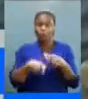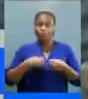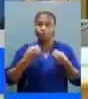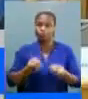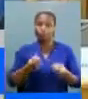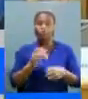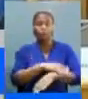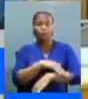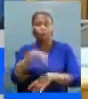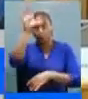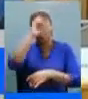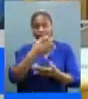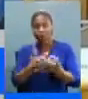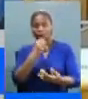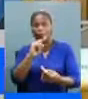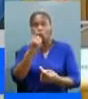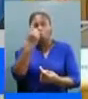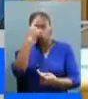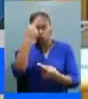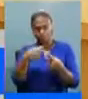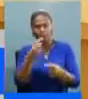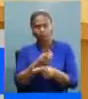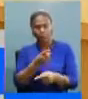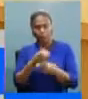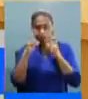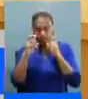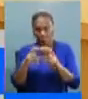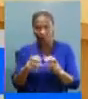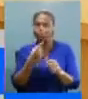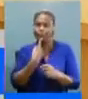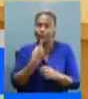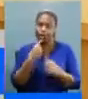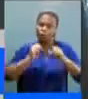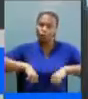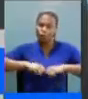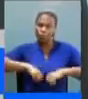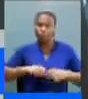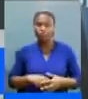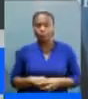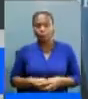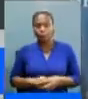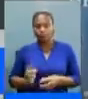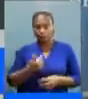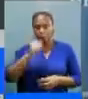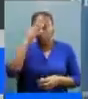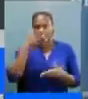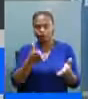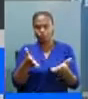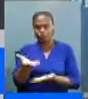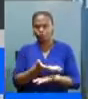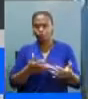o governo realça que o único propósito é mesmo procurar entendimentos. Pensamos que há